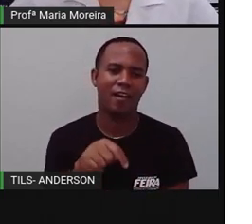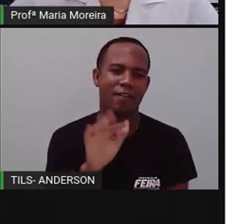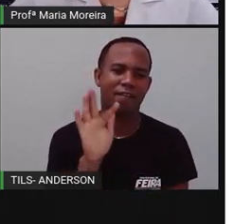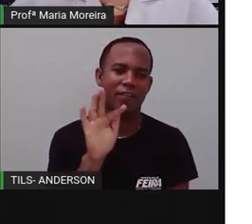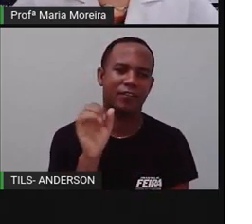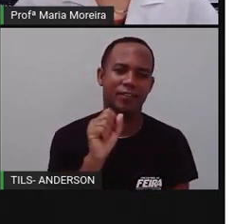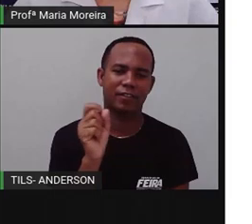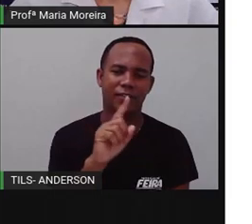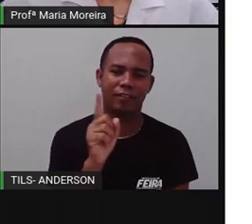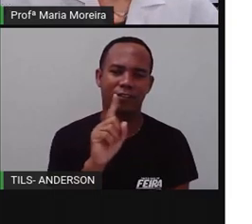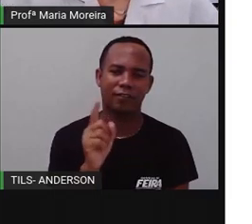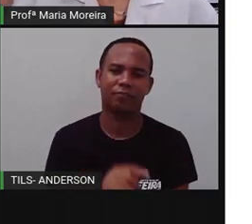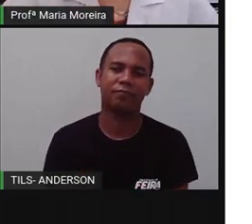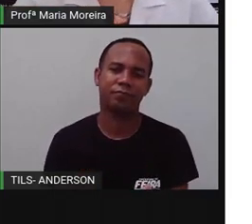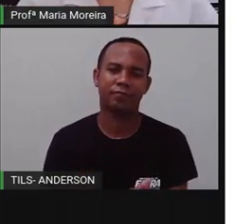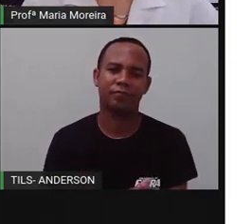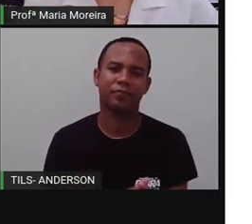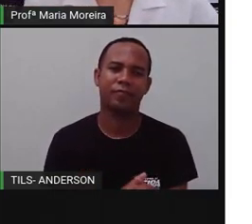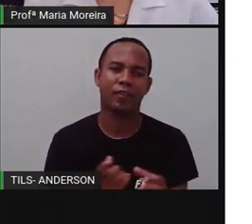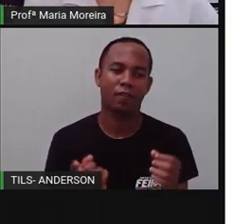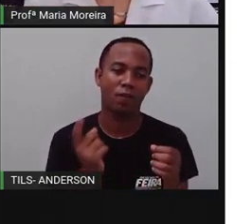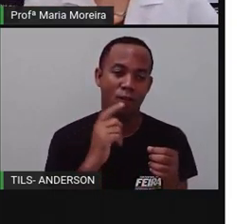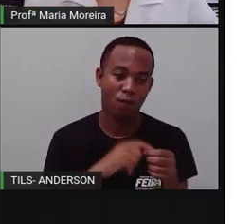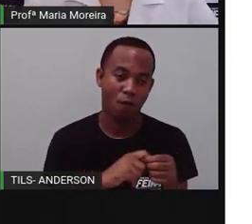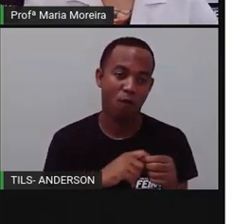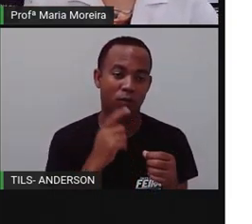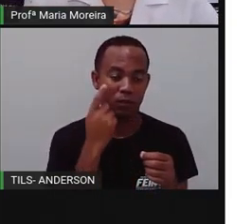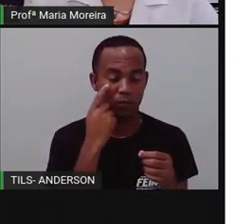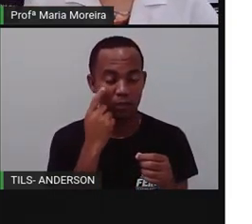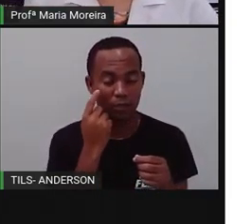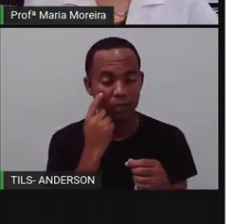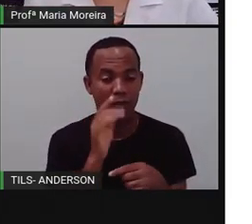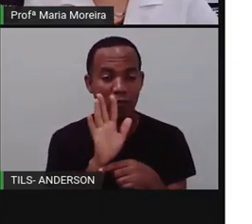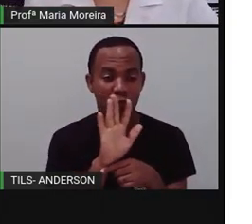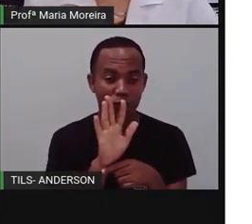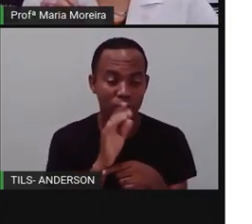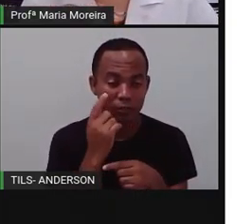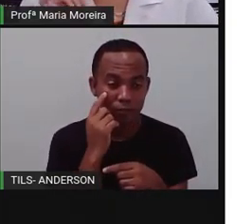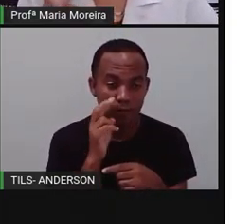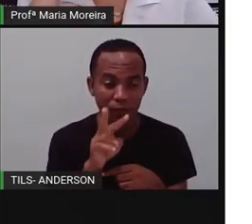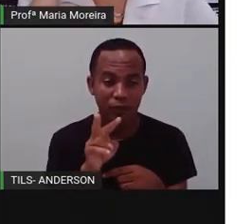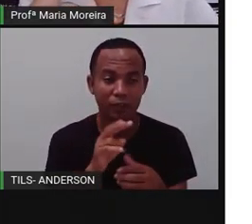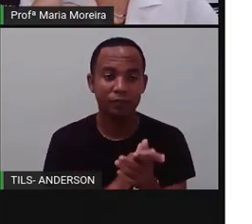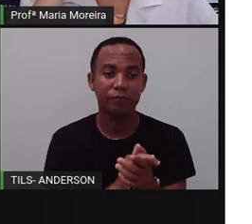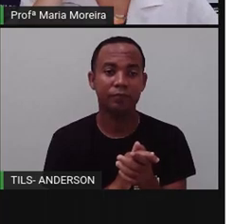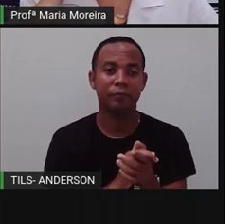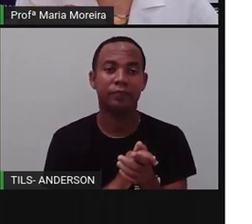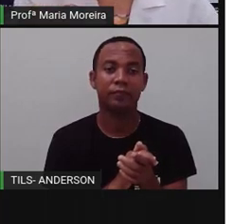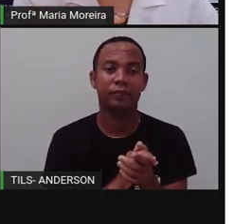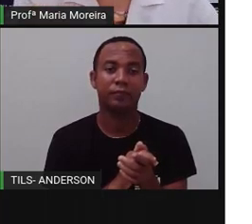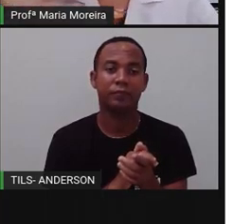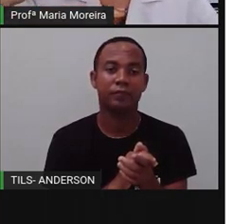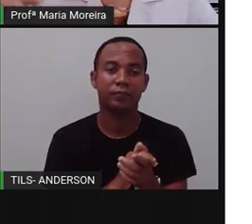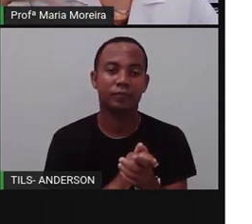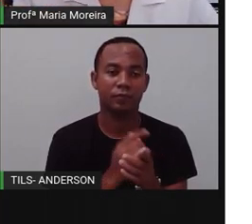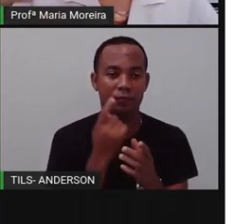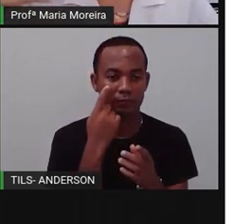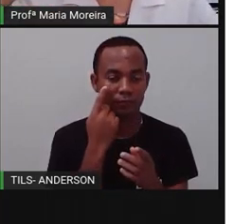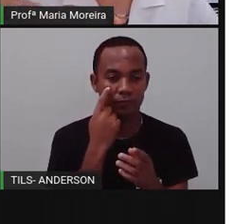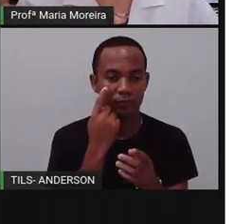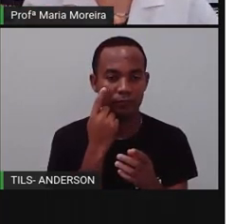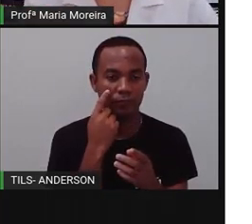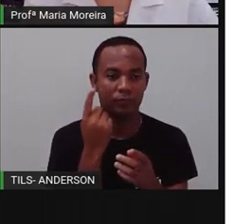tá? Bom, volta aí depois do vídeo para poder conseguir responder isso daí. Isso não é uma atividade, tá, gente? É só